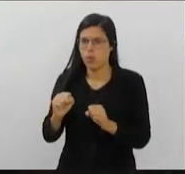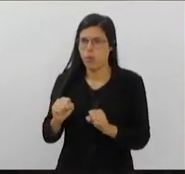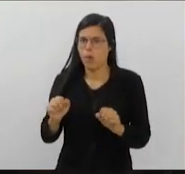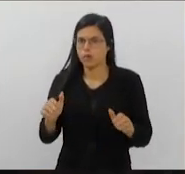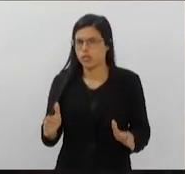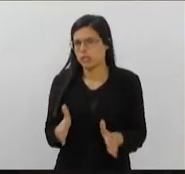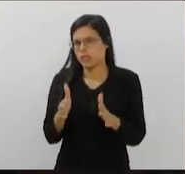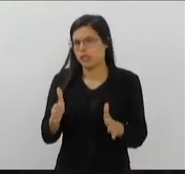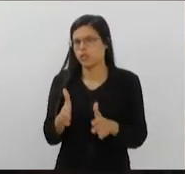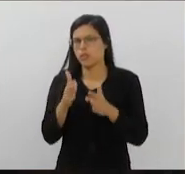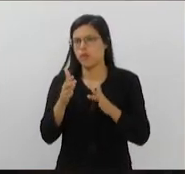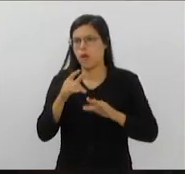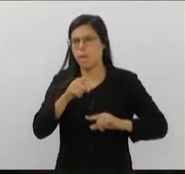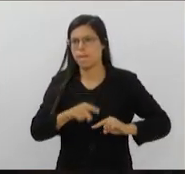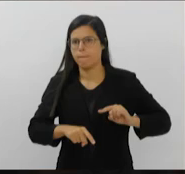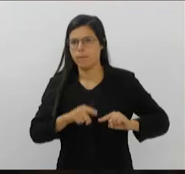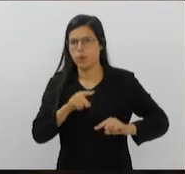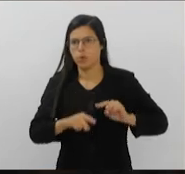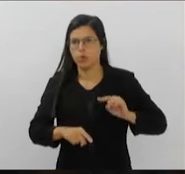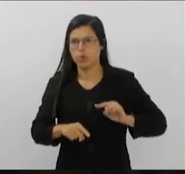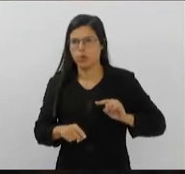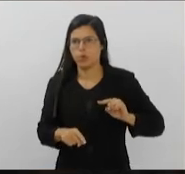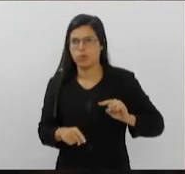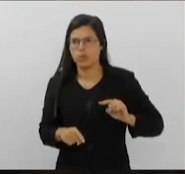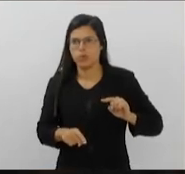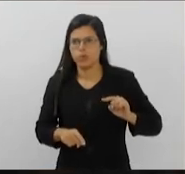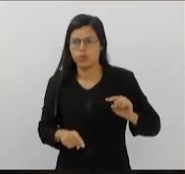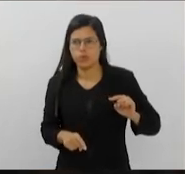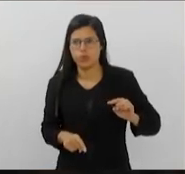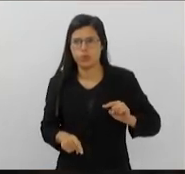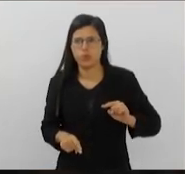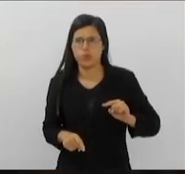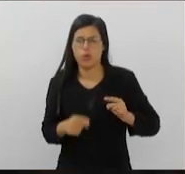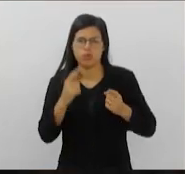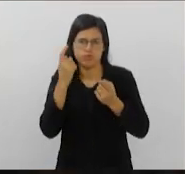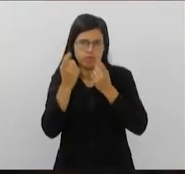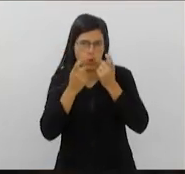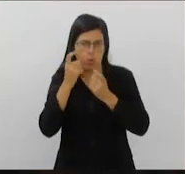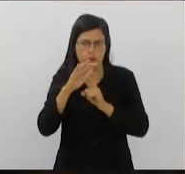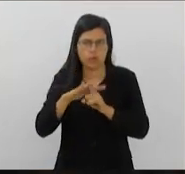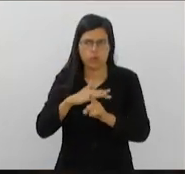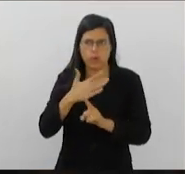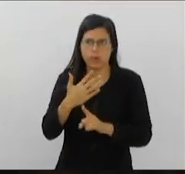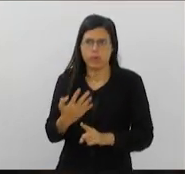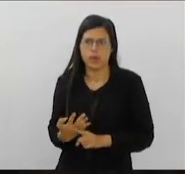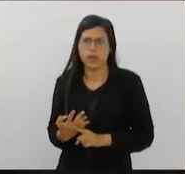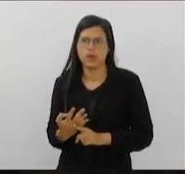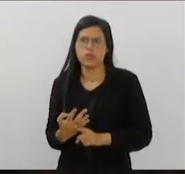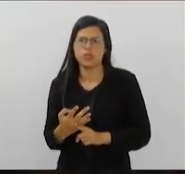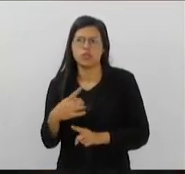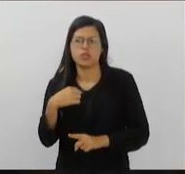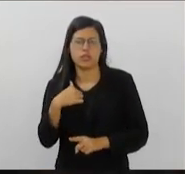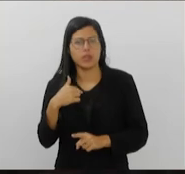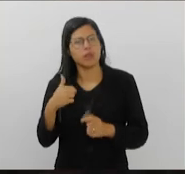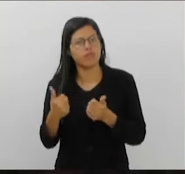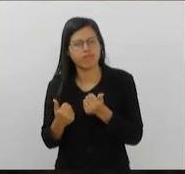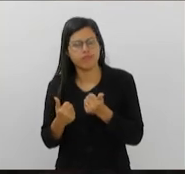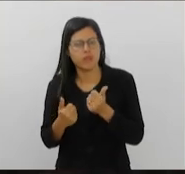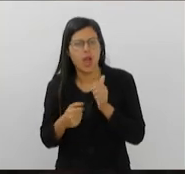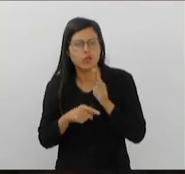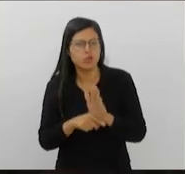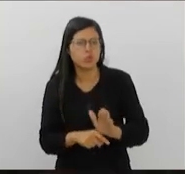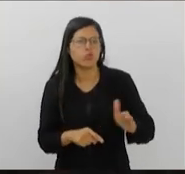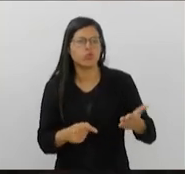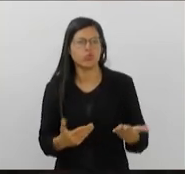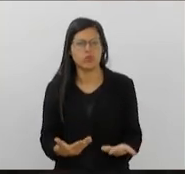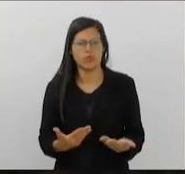incentivando um produto que ele justamente está preocupado com o meio ambiente, que ele emite menos, que ele compensa,